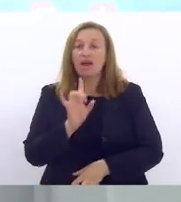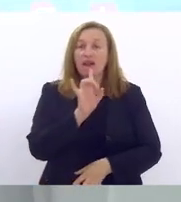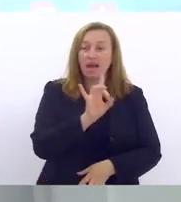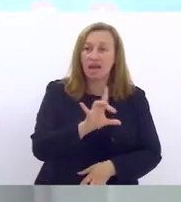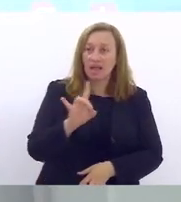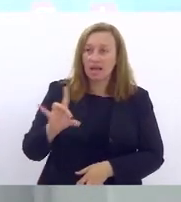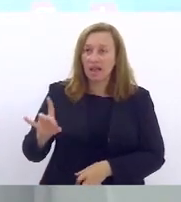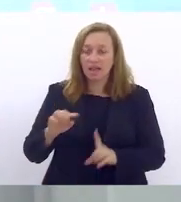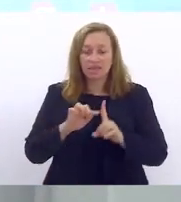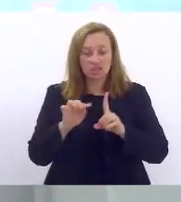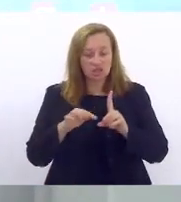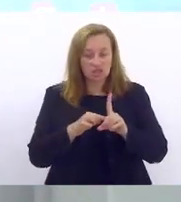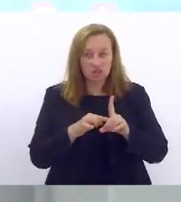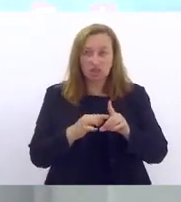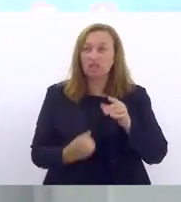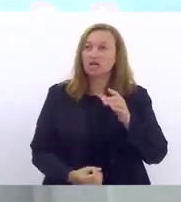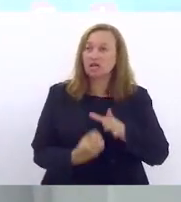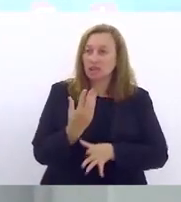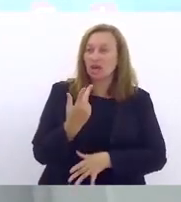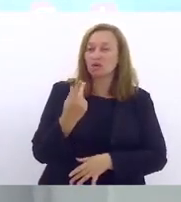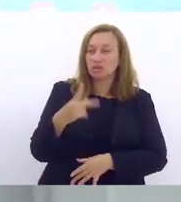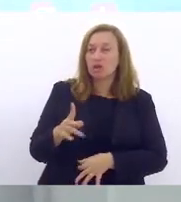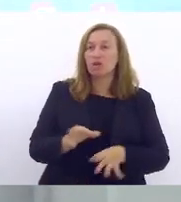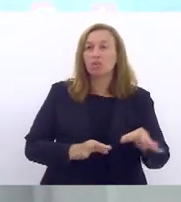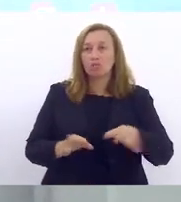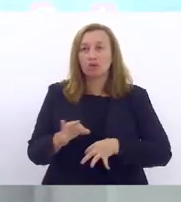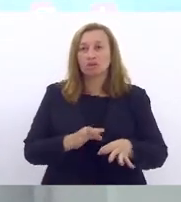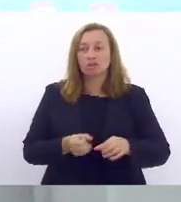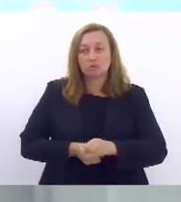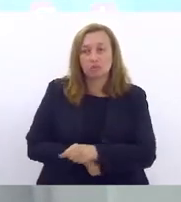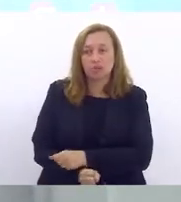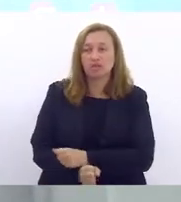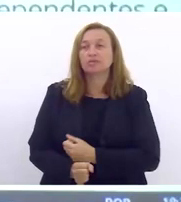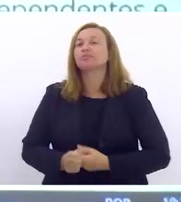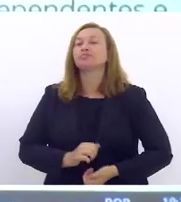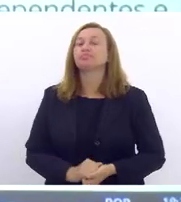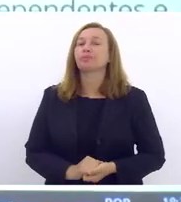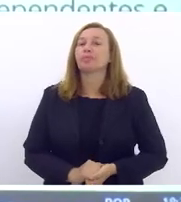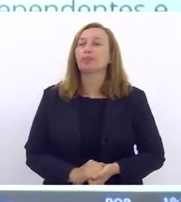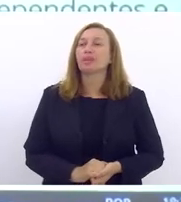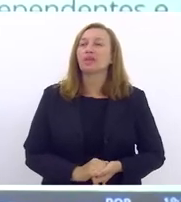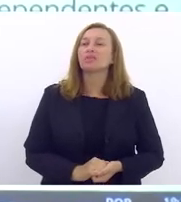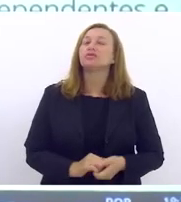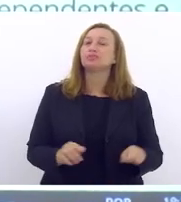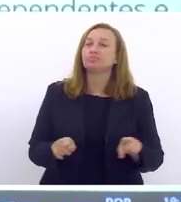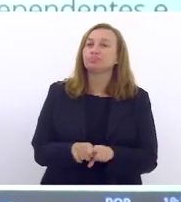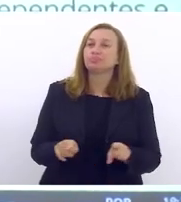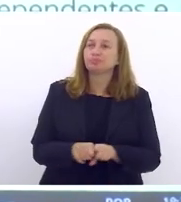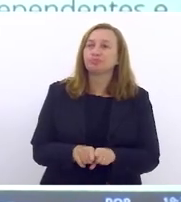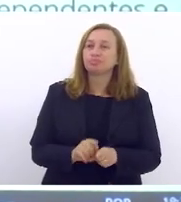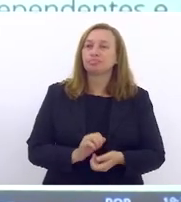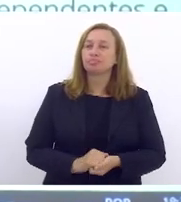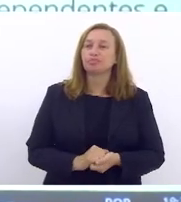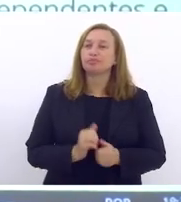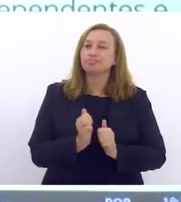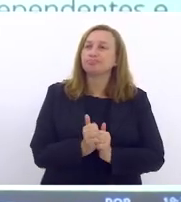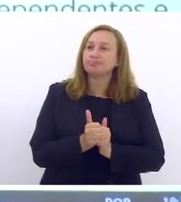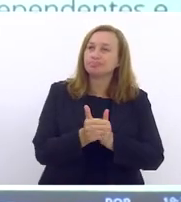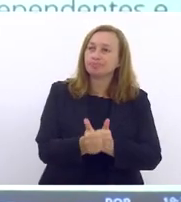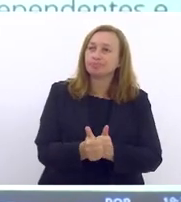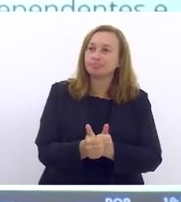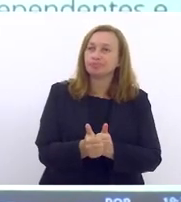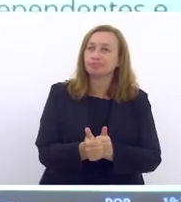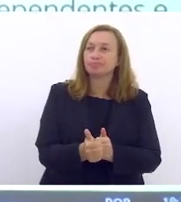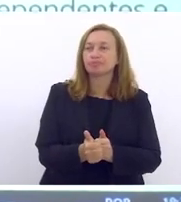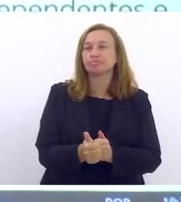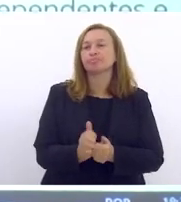pessoa tem que construir o seu de acordo com o que considera necessário para o seu parto. E também temos um atendimento de acompanhamento de casos.